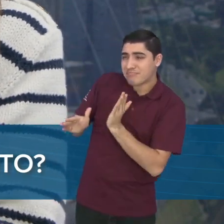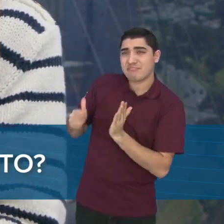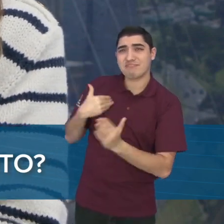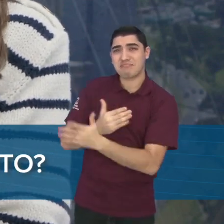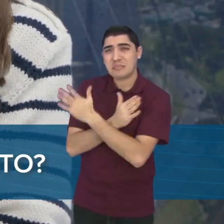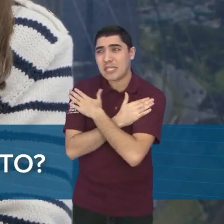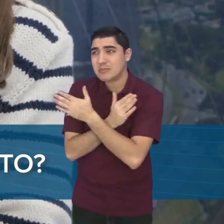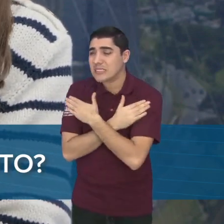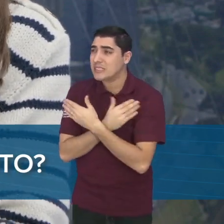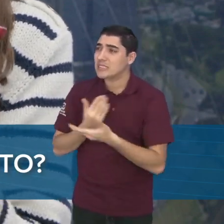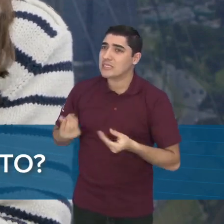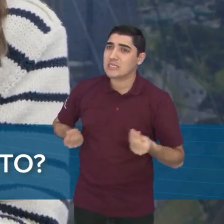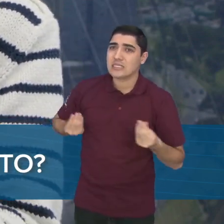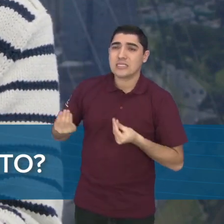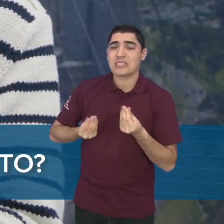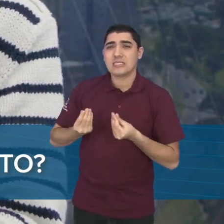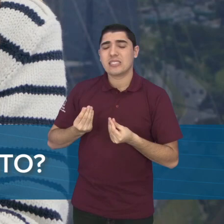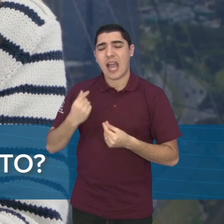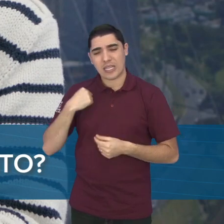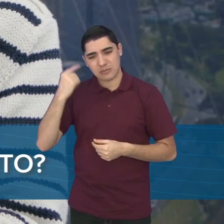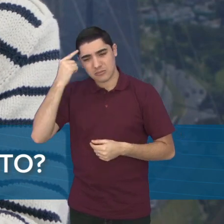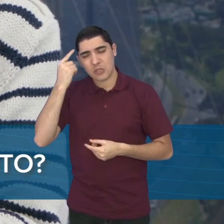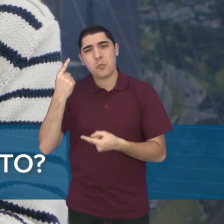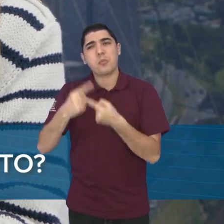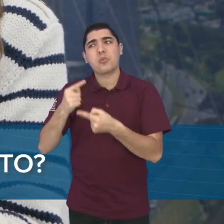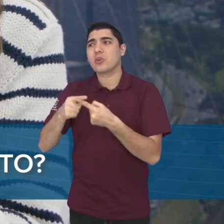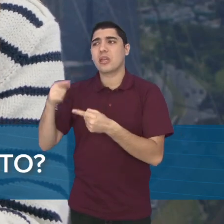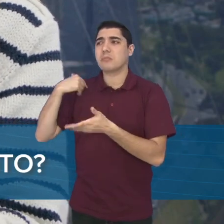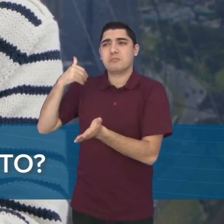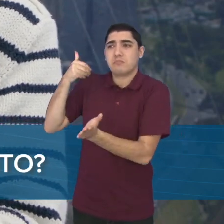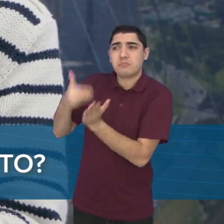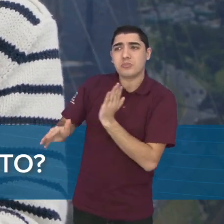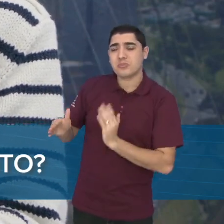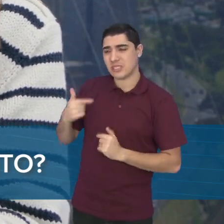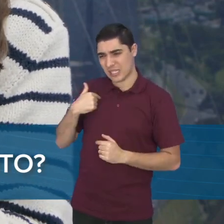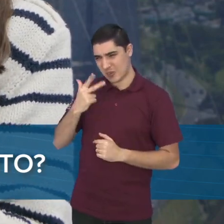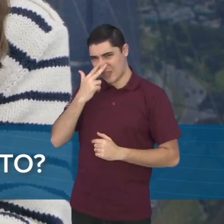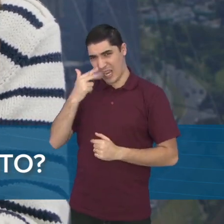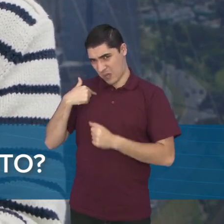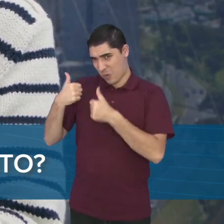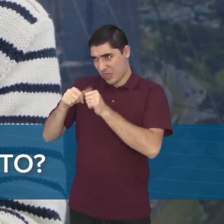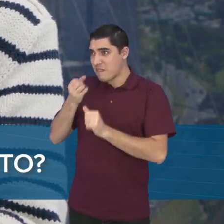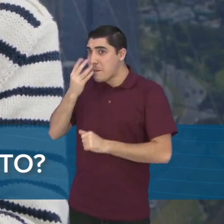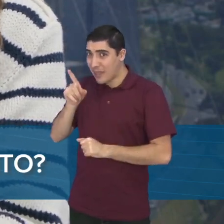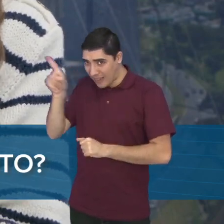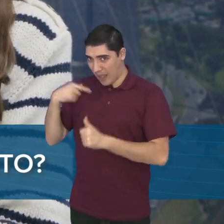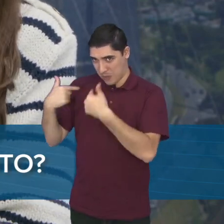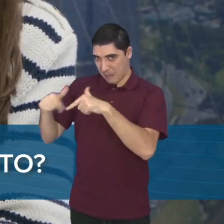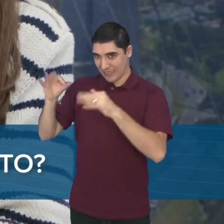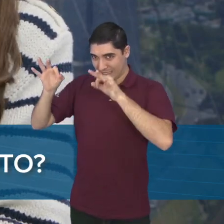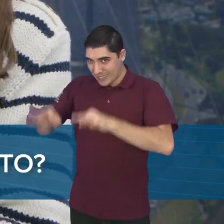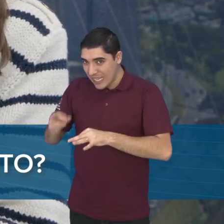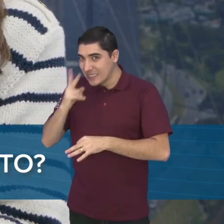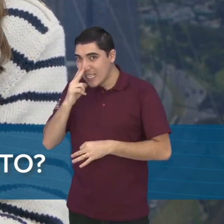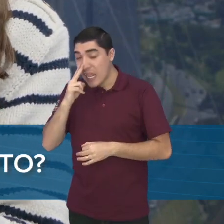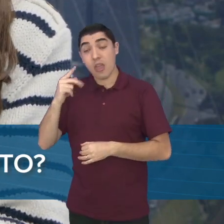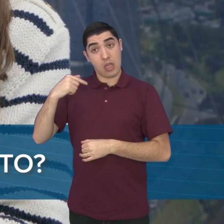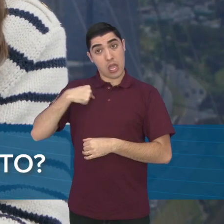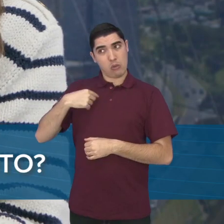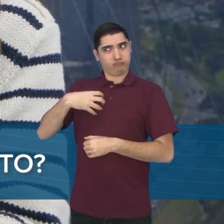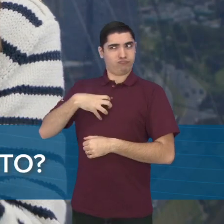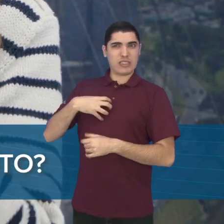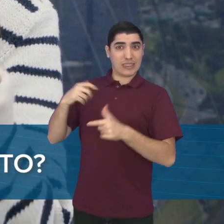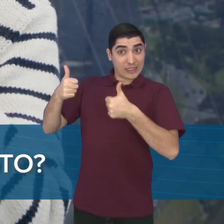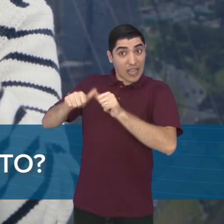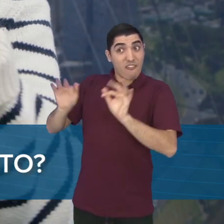né, o que vem disso? Por que perdeu o emprego? Como é que você estava sendo, né, um funcionário lá dentro? Como é que você estava lá? Você estava feliz